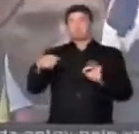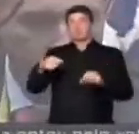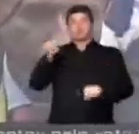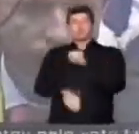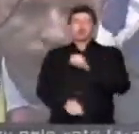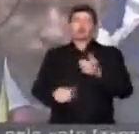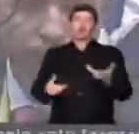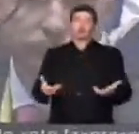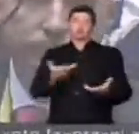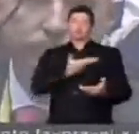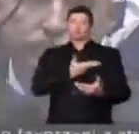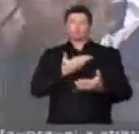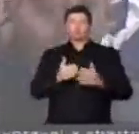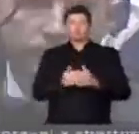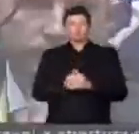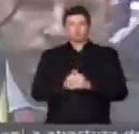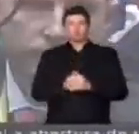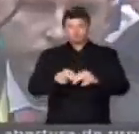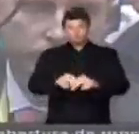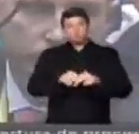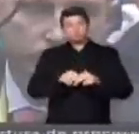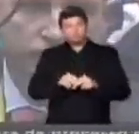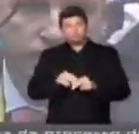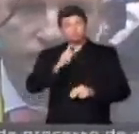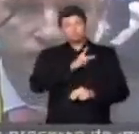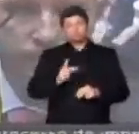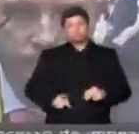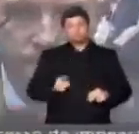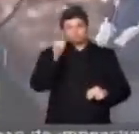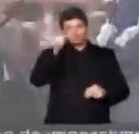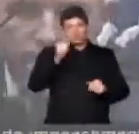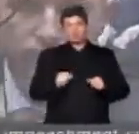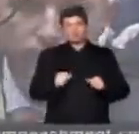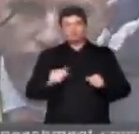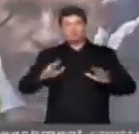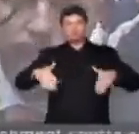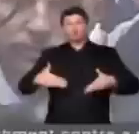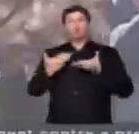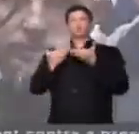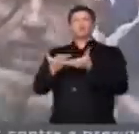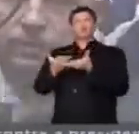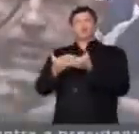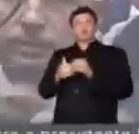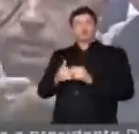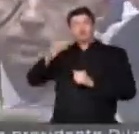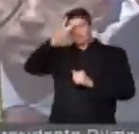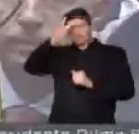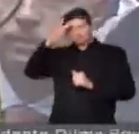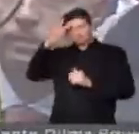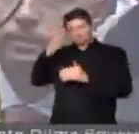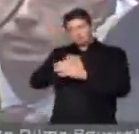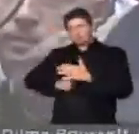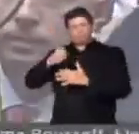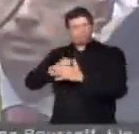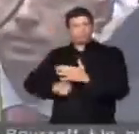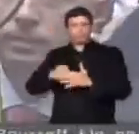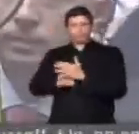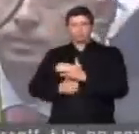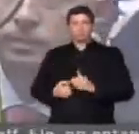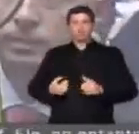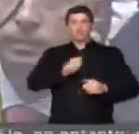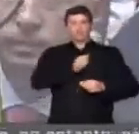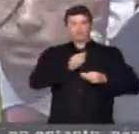assassinaram nossos companheiros. Por isso, senhor presidente, em homenagem àqueles que lutaram, deram a